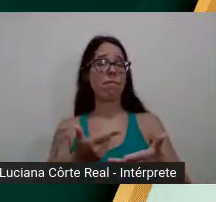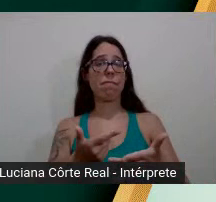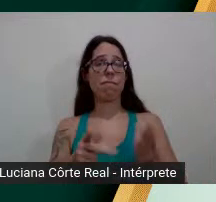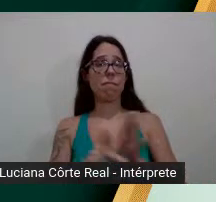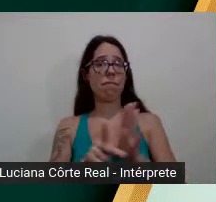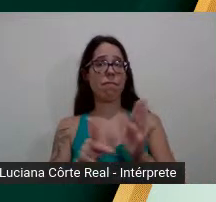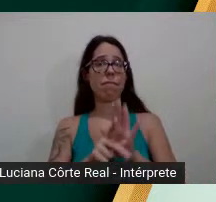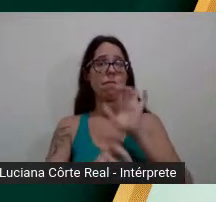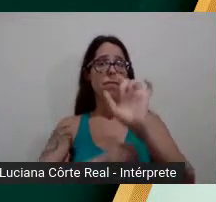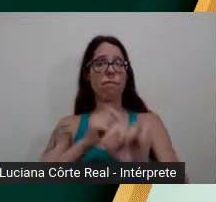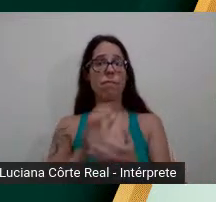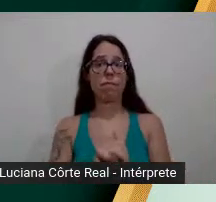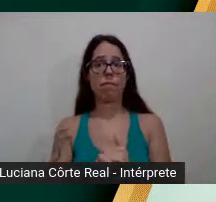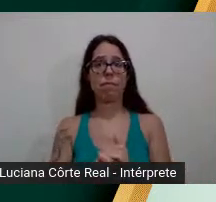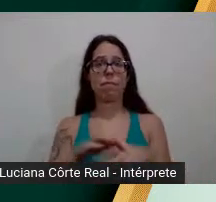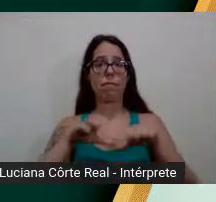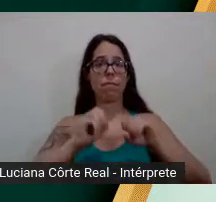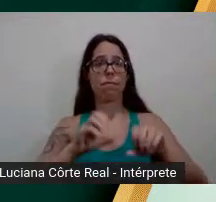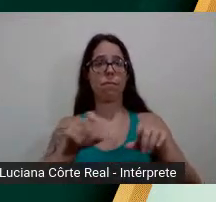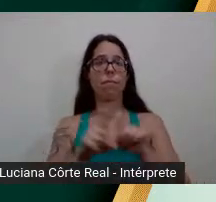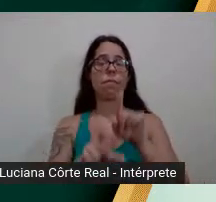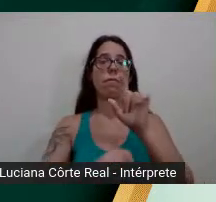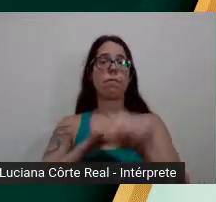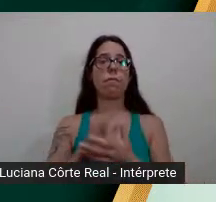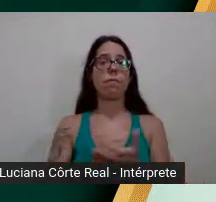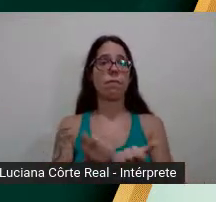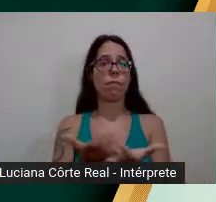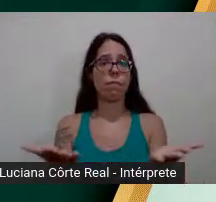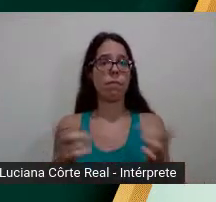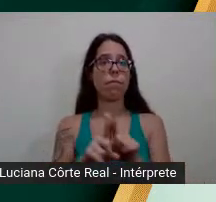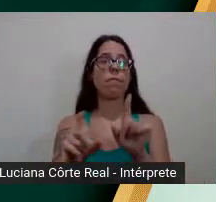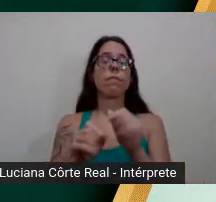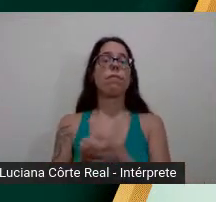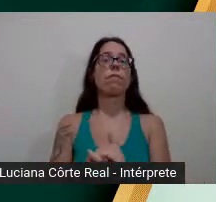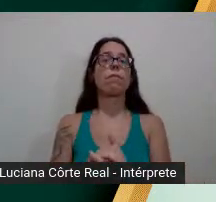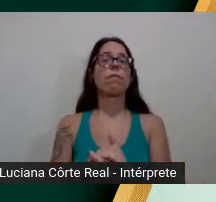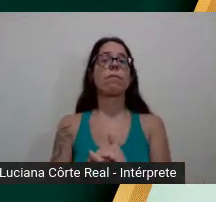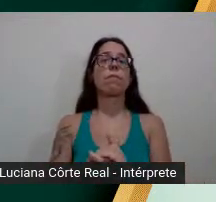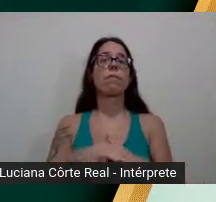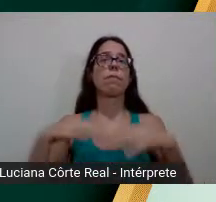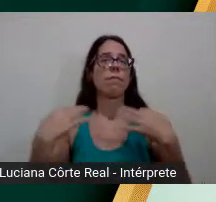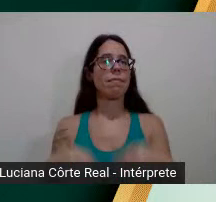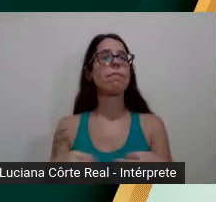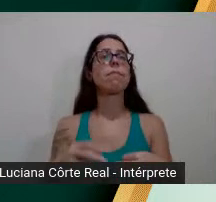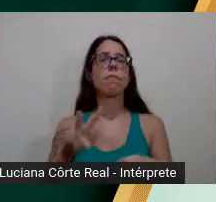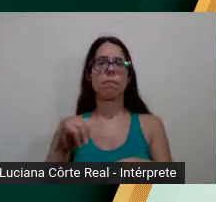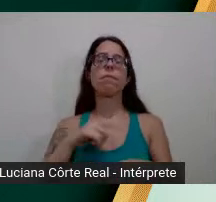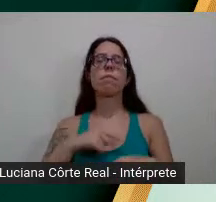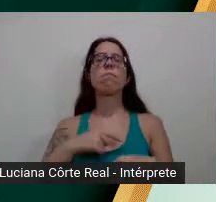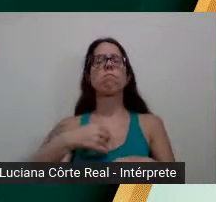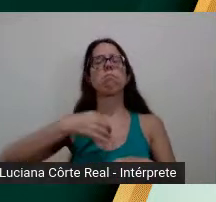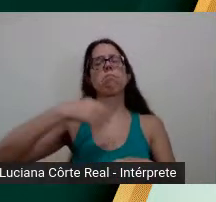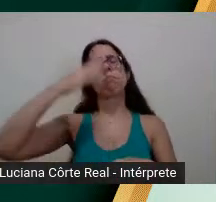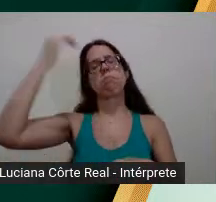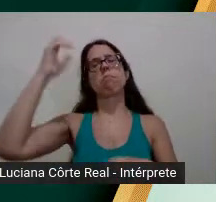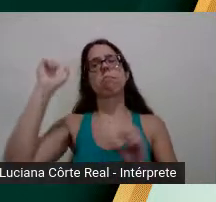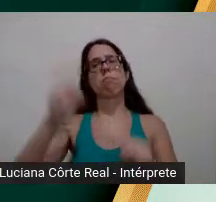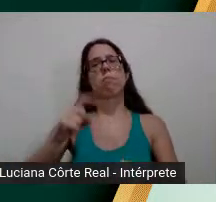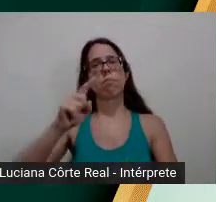de oferta, qualidade e a certeza do sucesso. Não esqueçam disso.